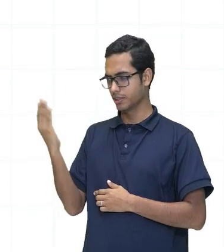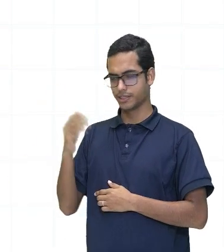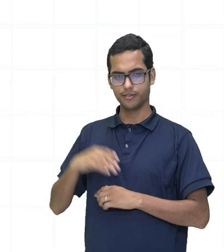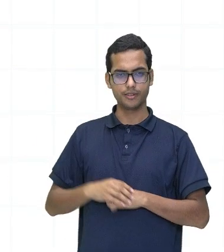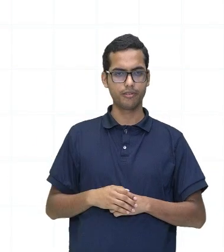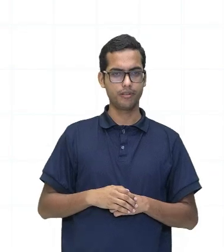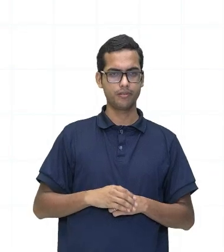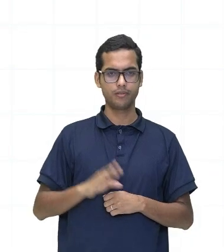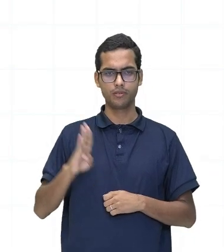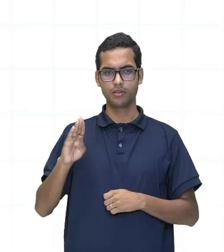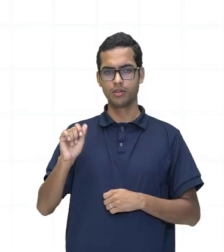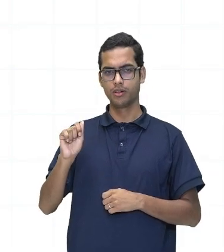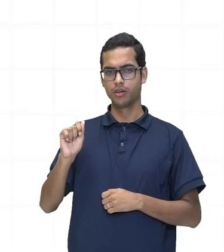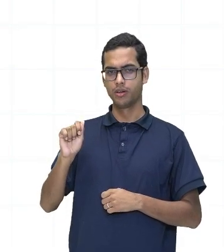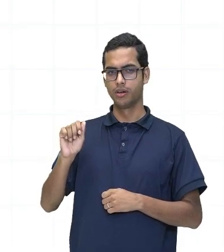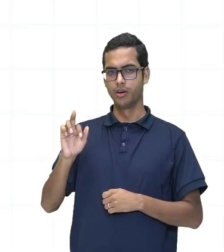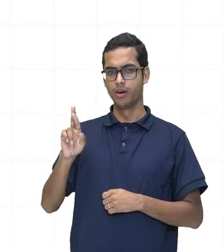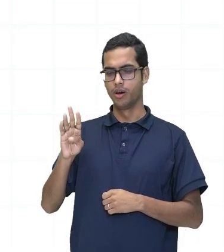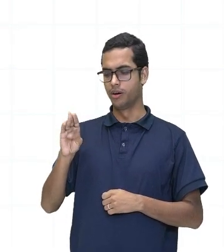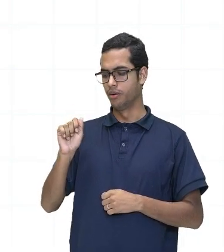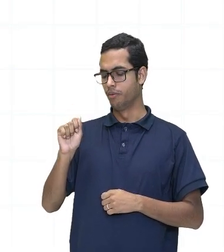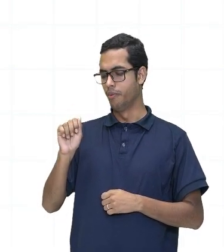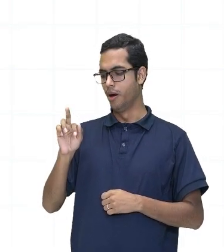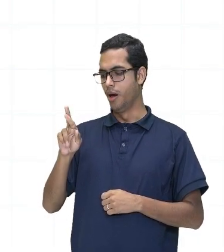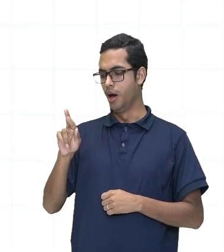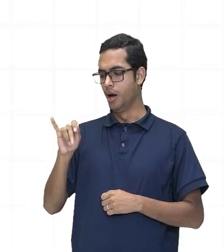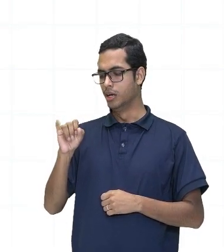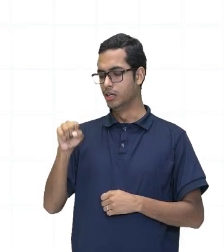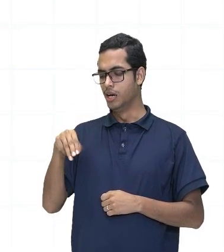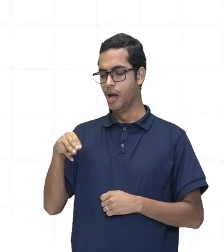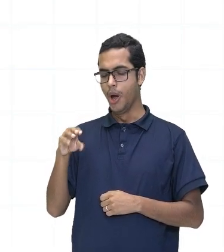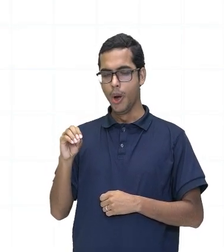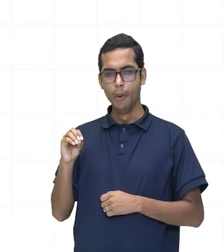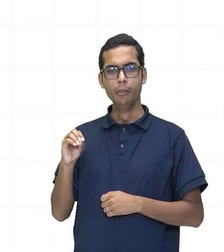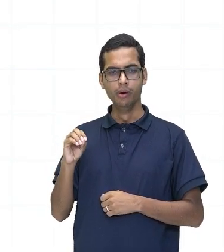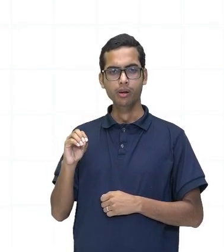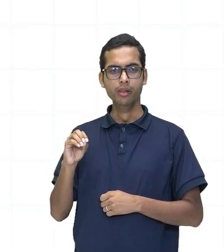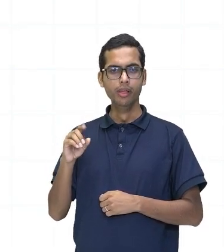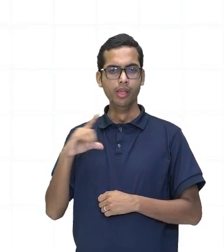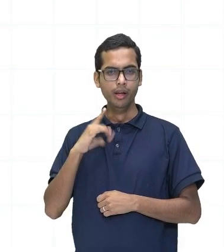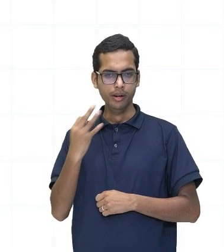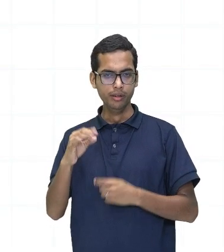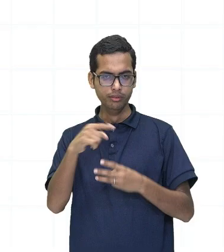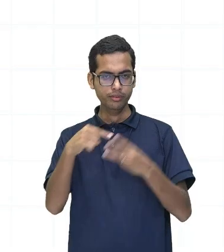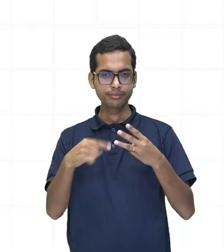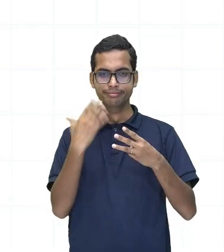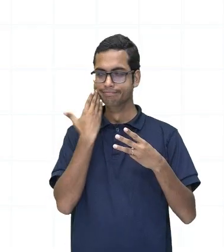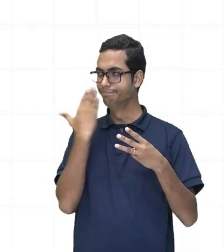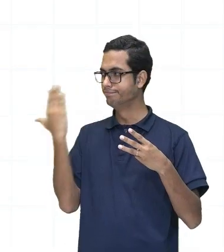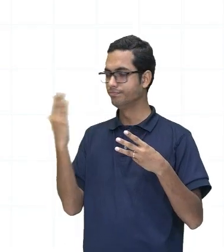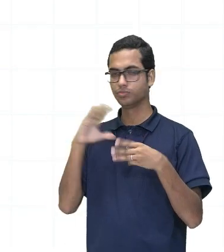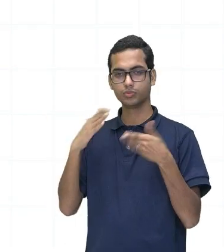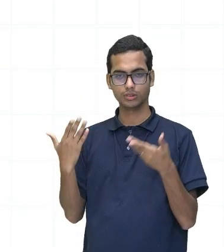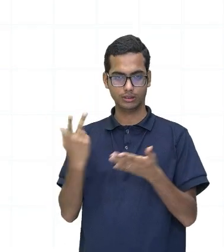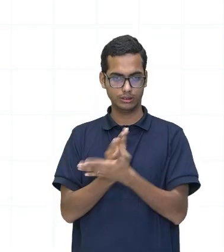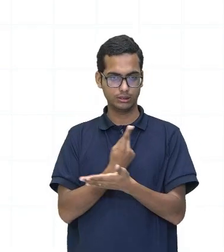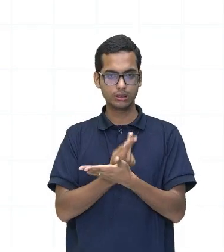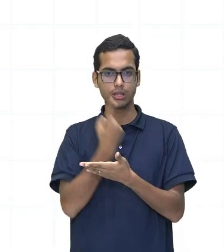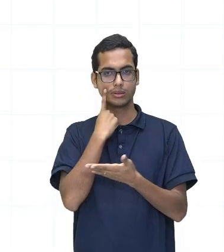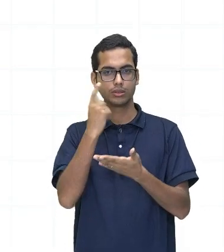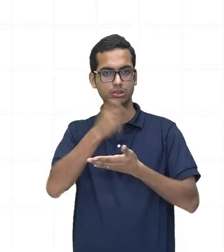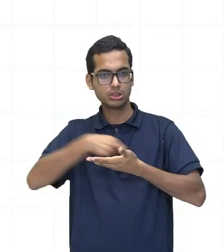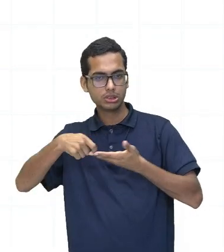língua, seja na pronúncia, na escrita ou no sentido. Prestem atenção no nosso exemplo aí. Esse exemplo que a gente viu,